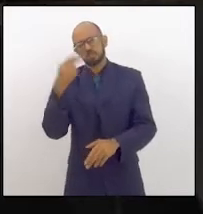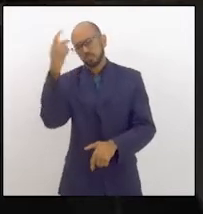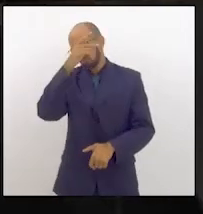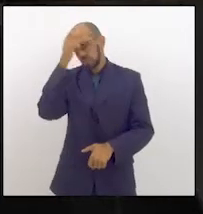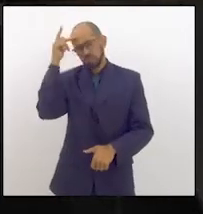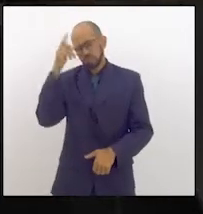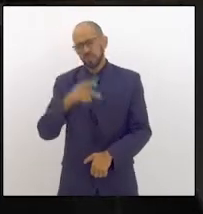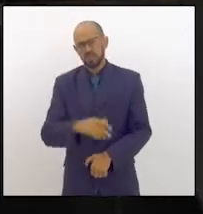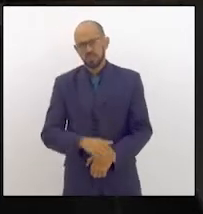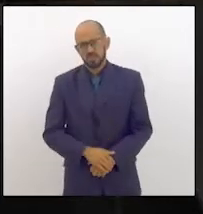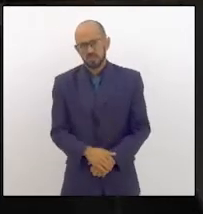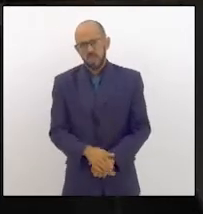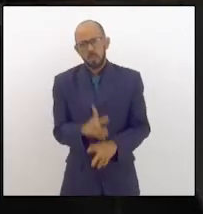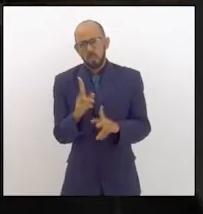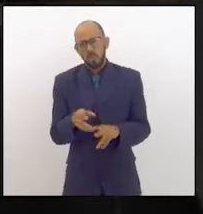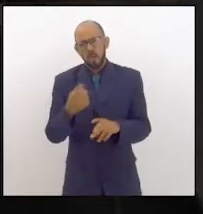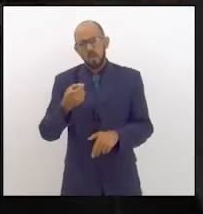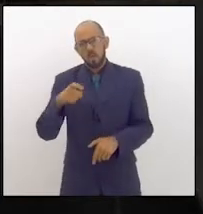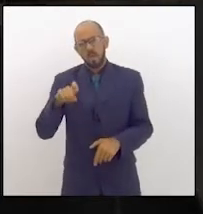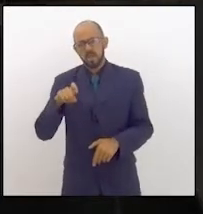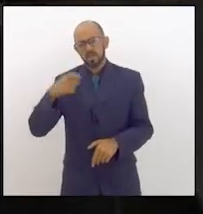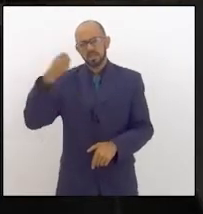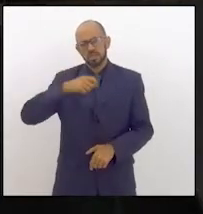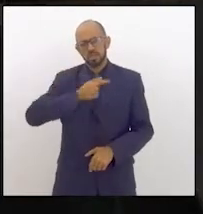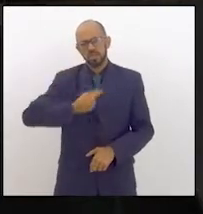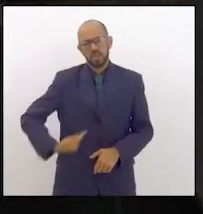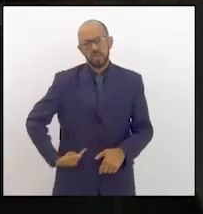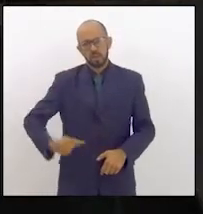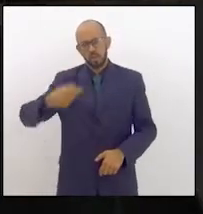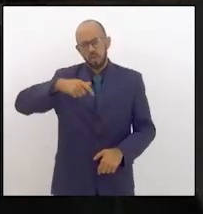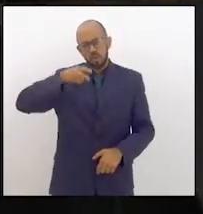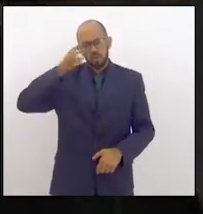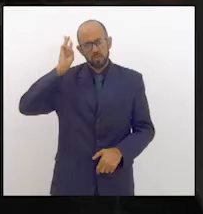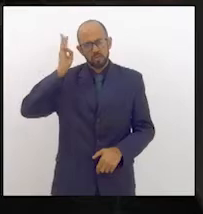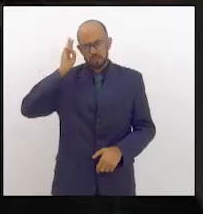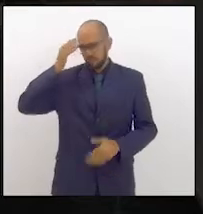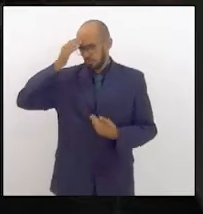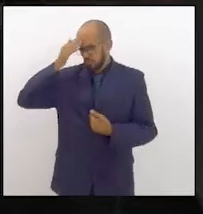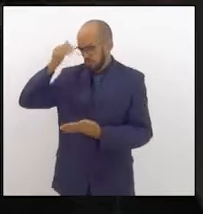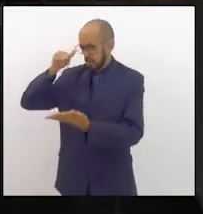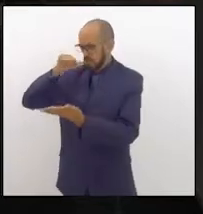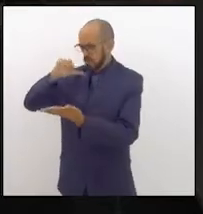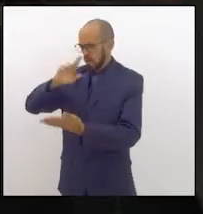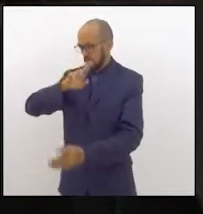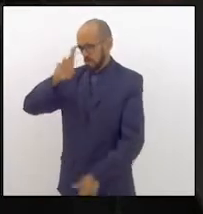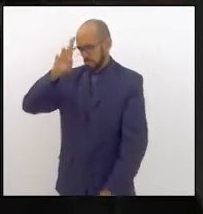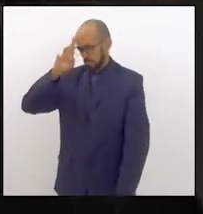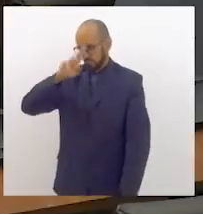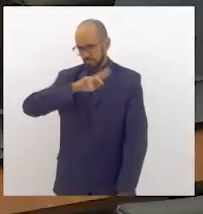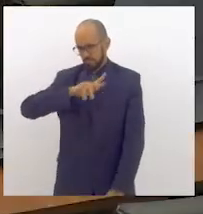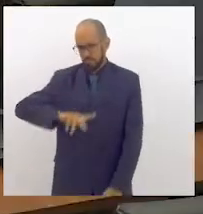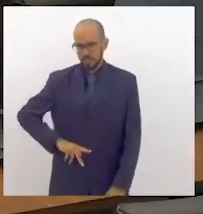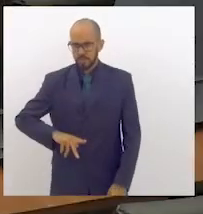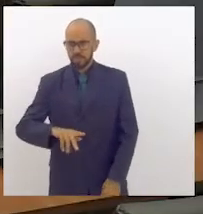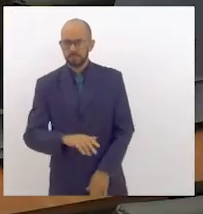laia do ex-governador Wilson vídeo muito obrigado a senhora presidenta